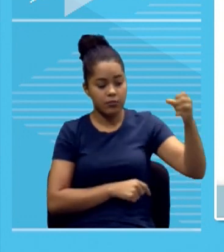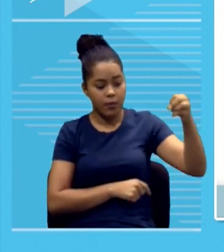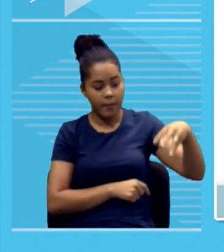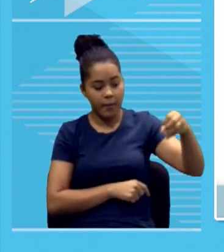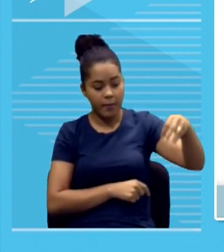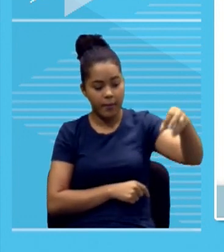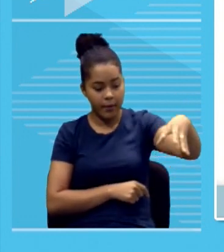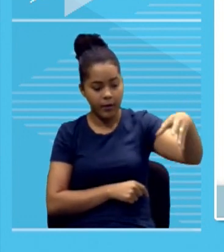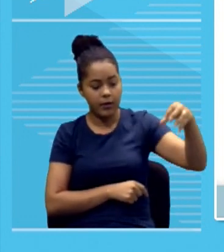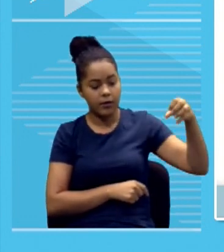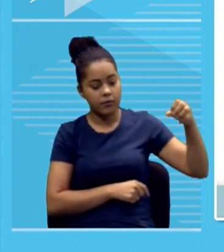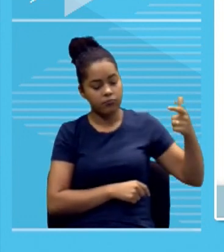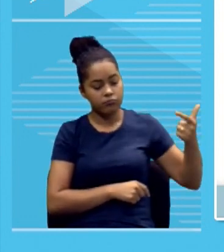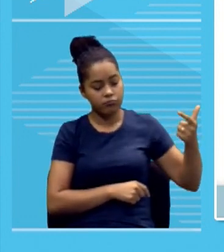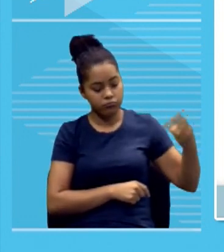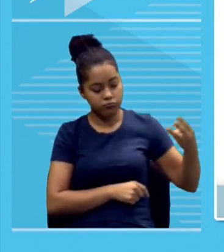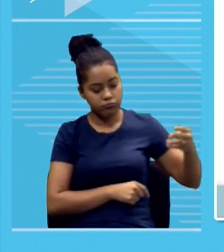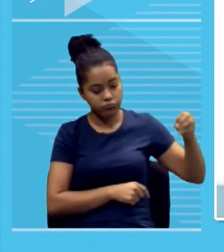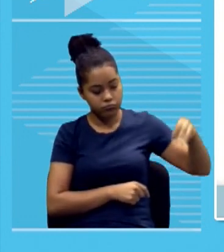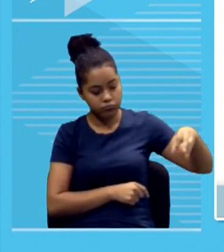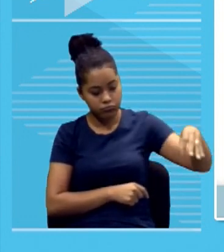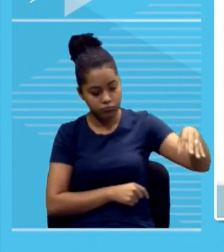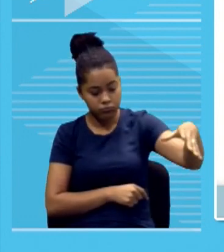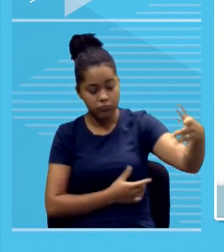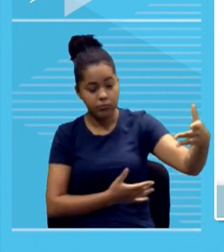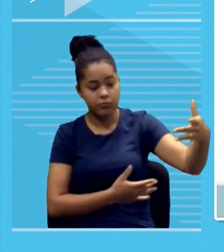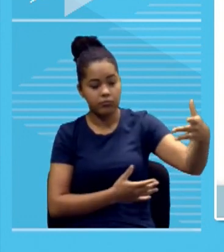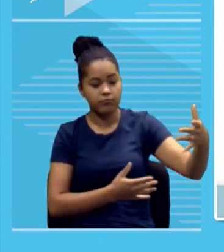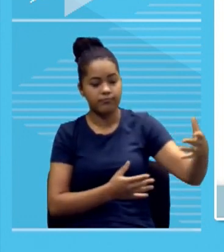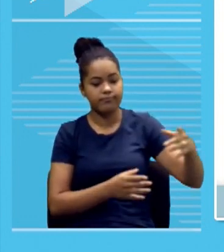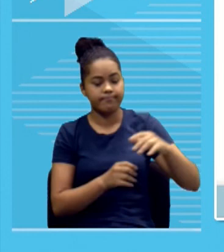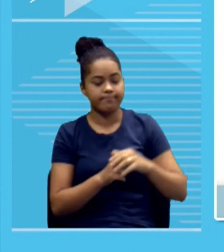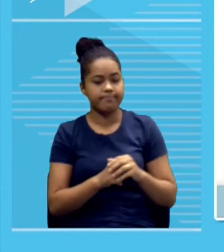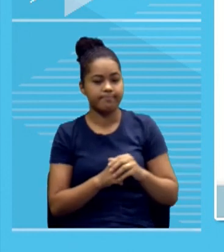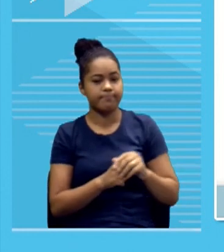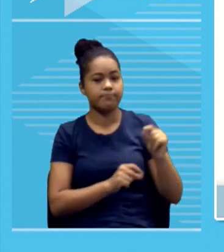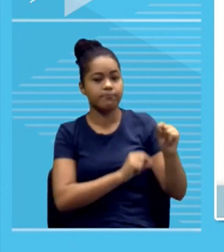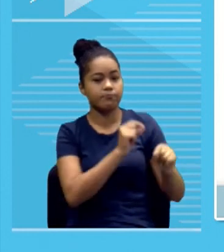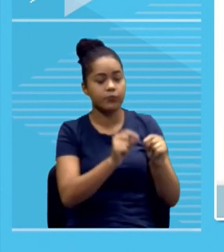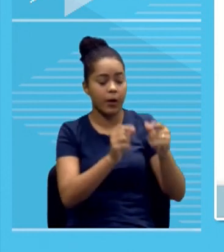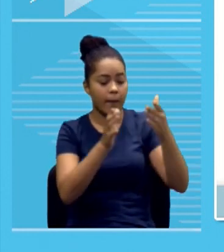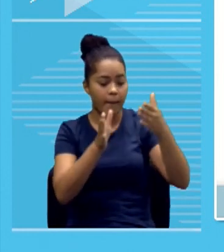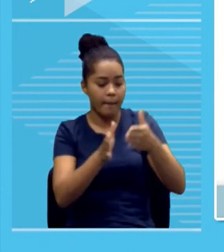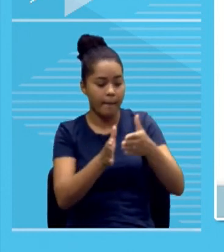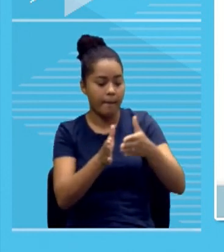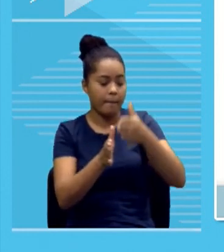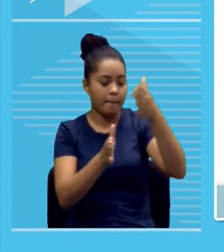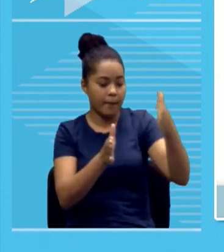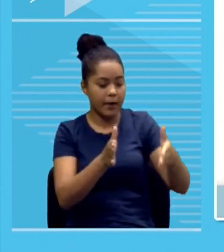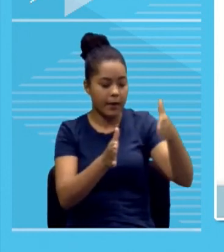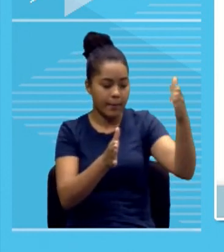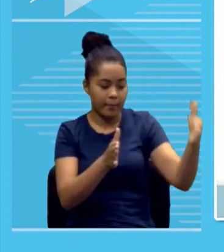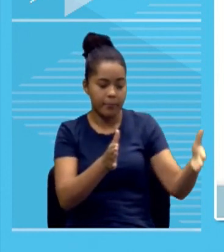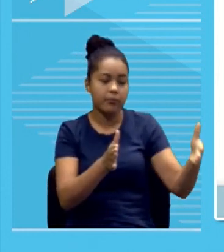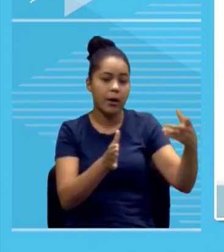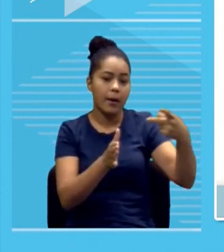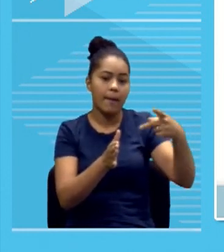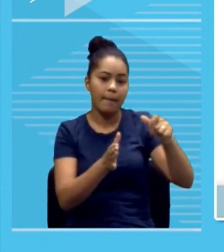continuam acesas. Então, aquelas fileiras de trás, elas são em paralelo com a fileira da frente.